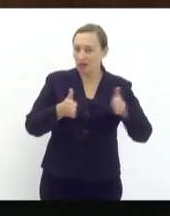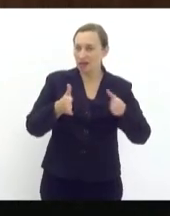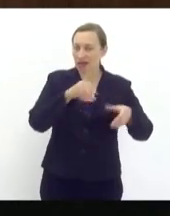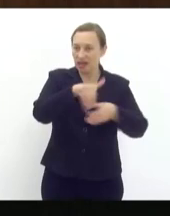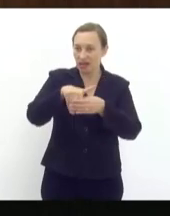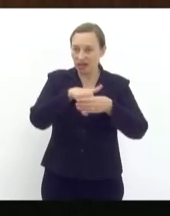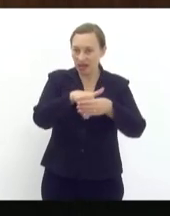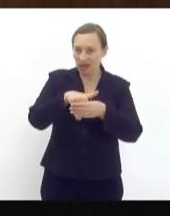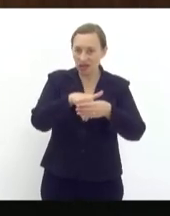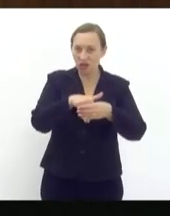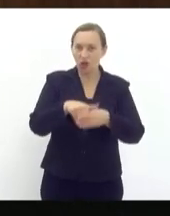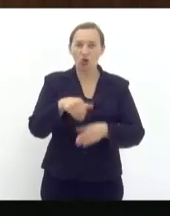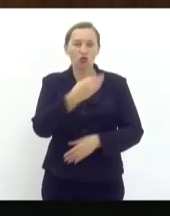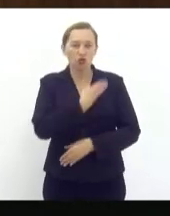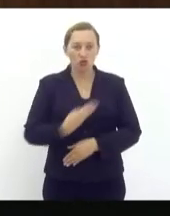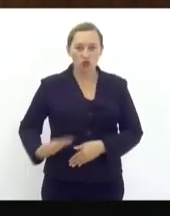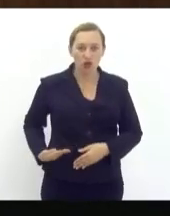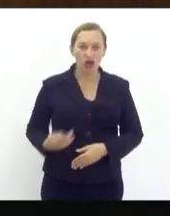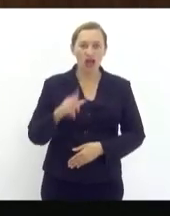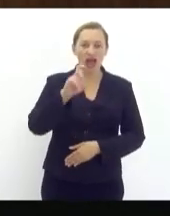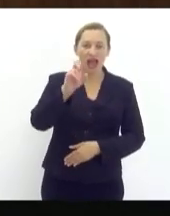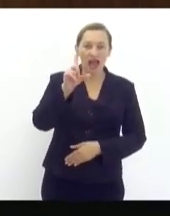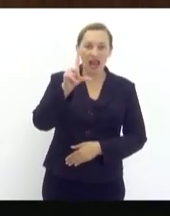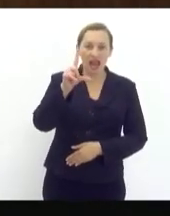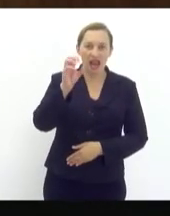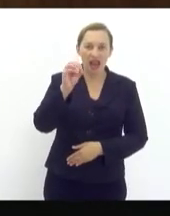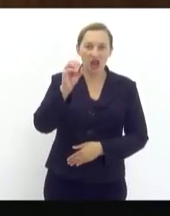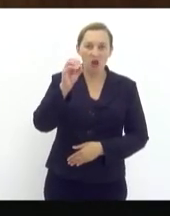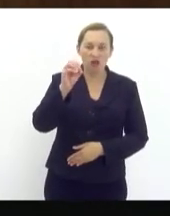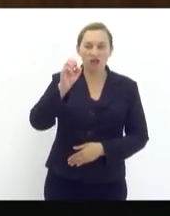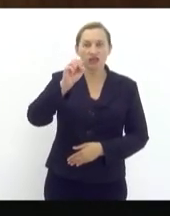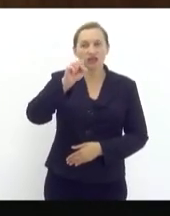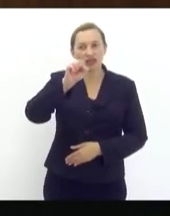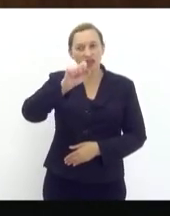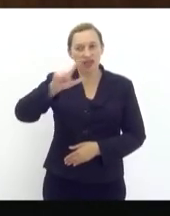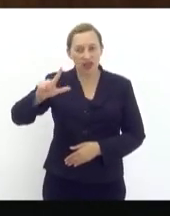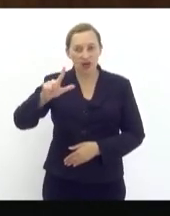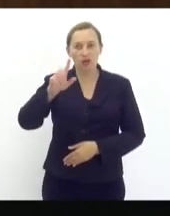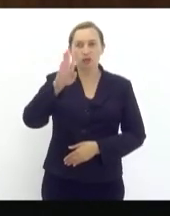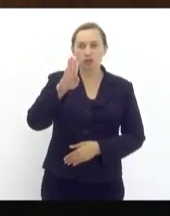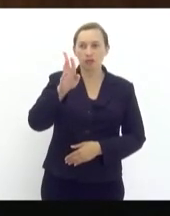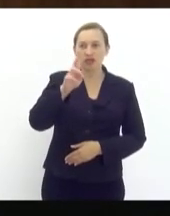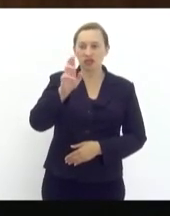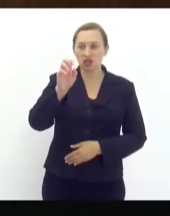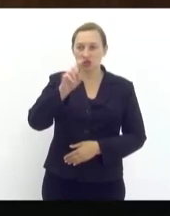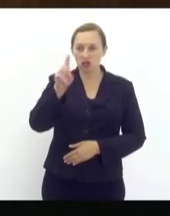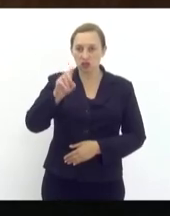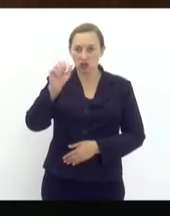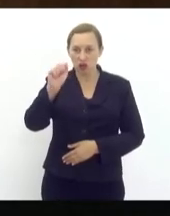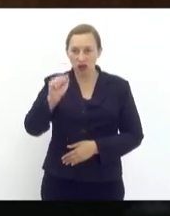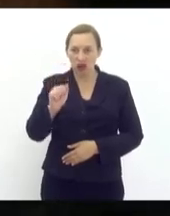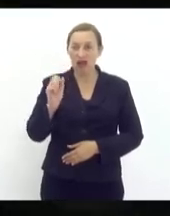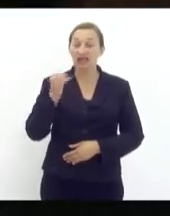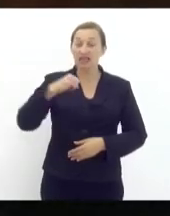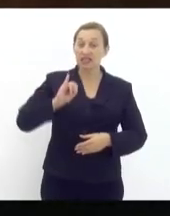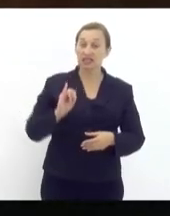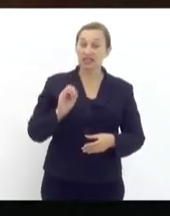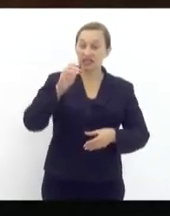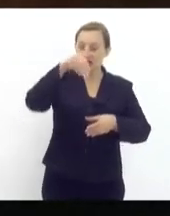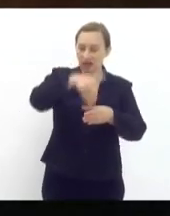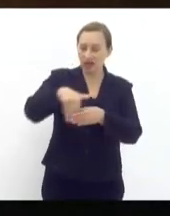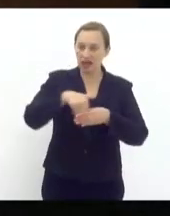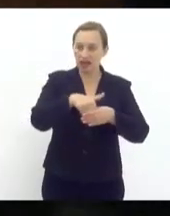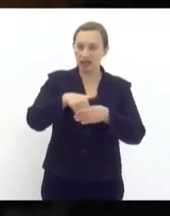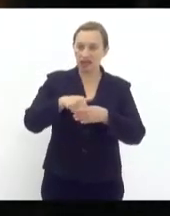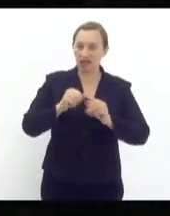ou então Governador Leonel Brizola disse que se eleito iria governar com as